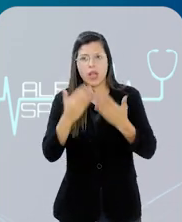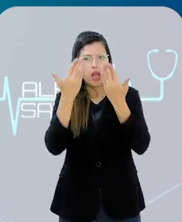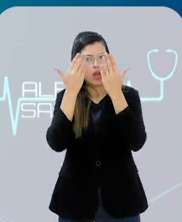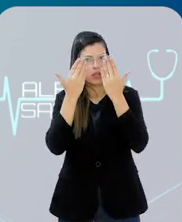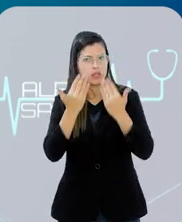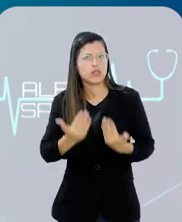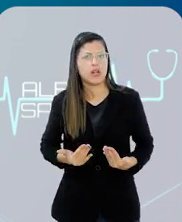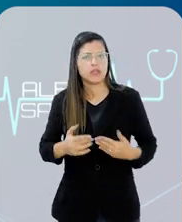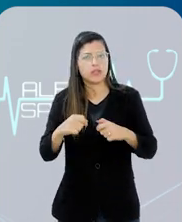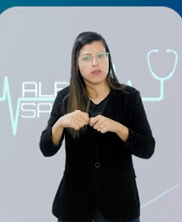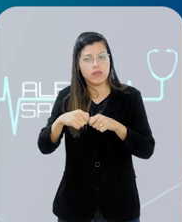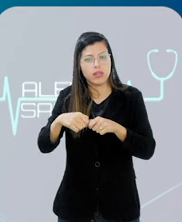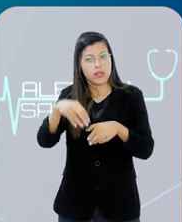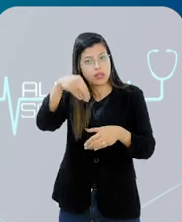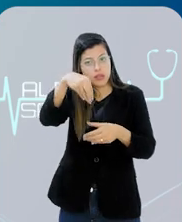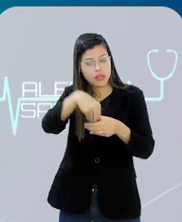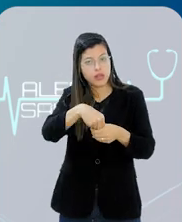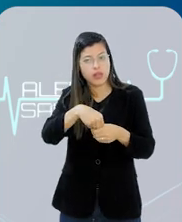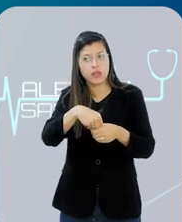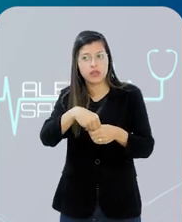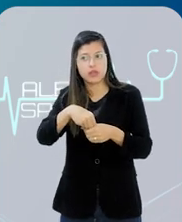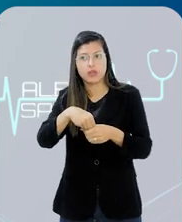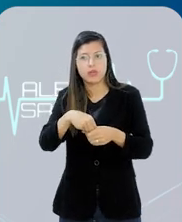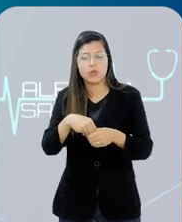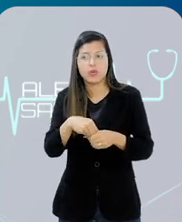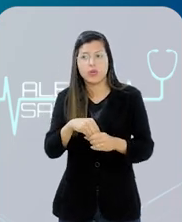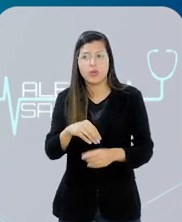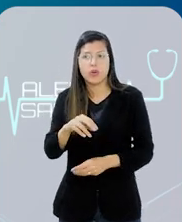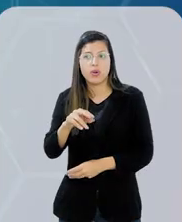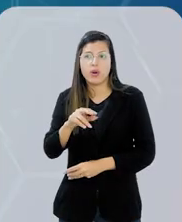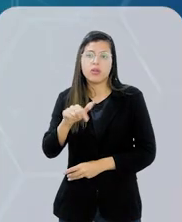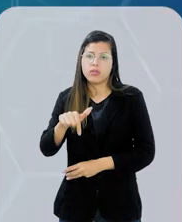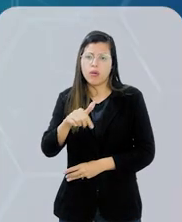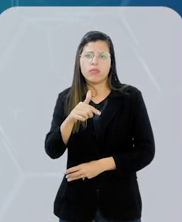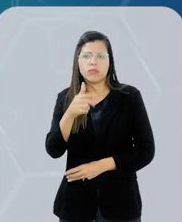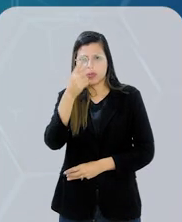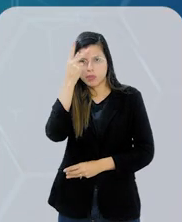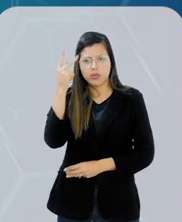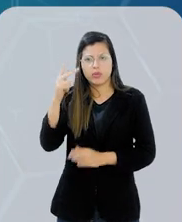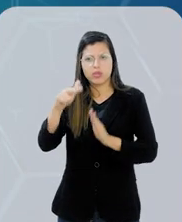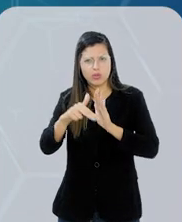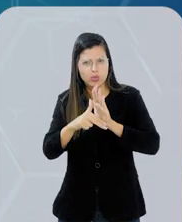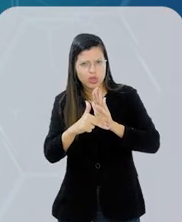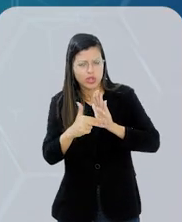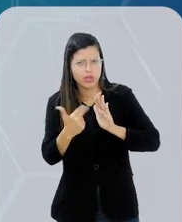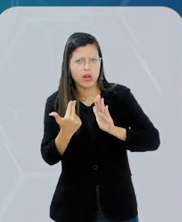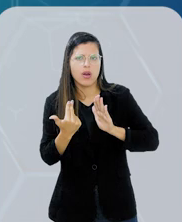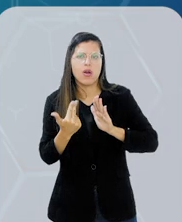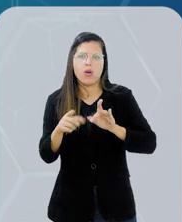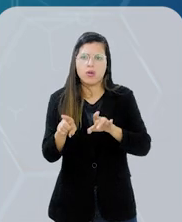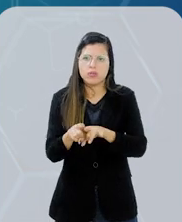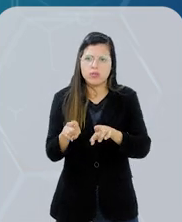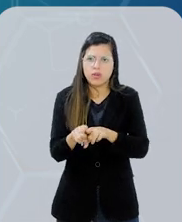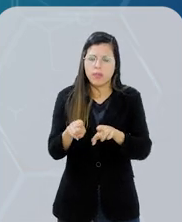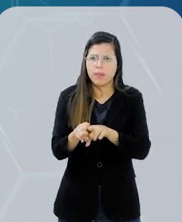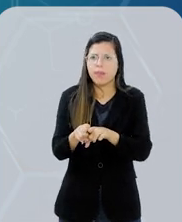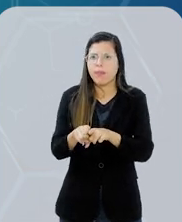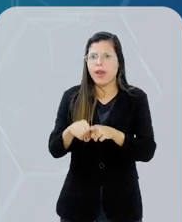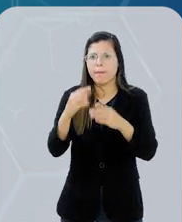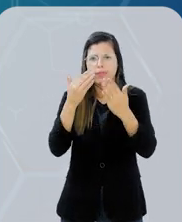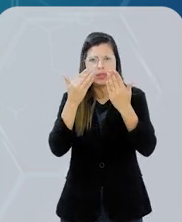é feita internamente. Então, são os próprios colegas ali, o cirurgião plástico, o mastologista,